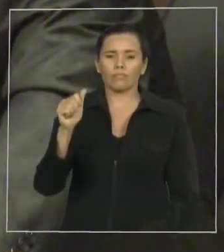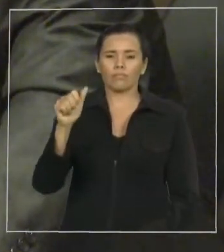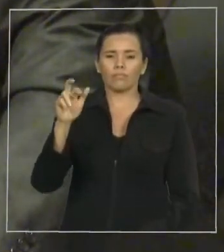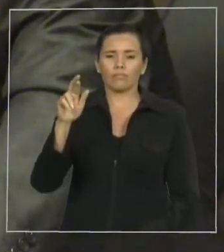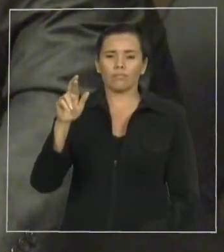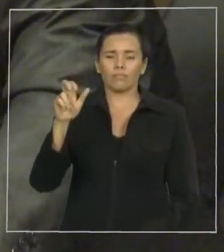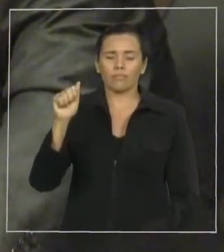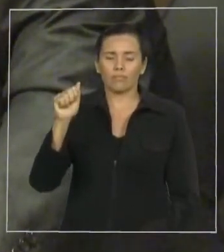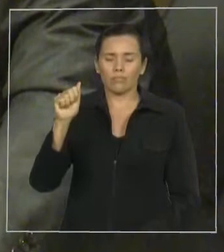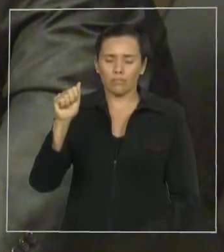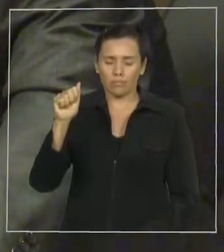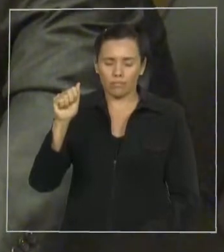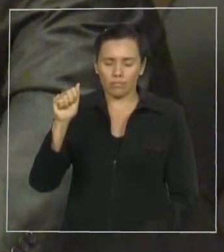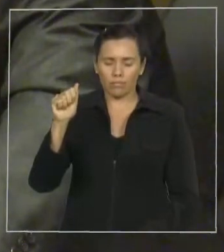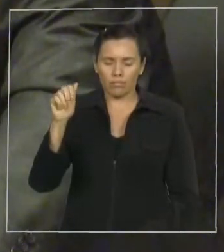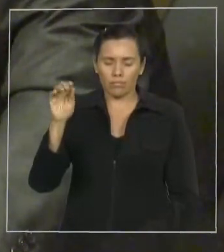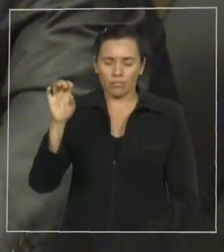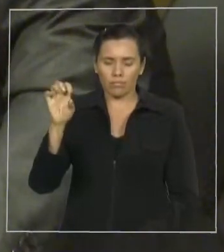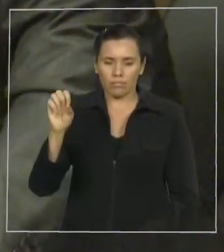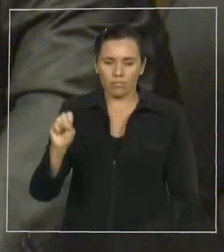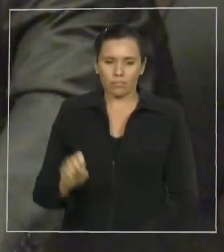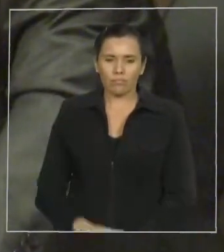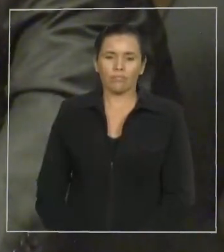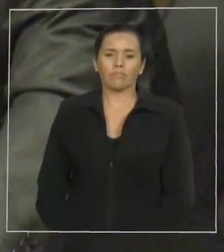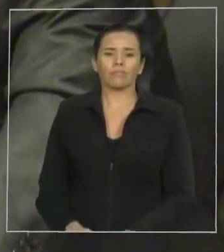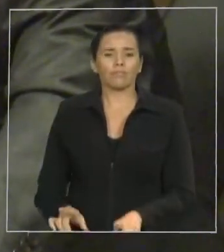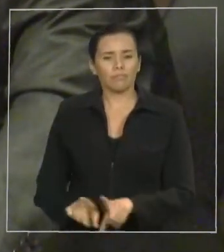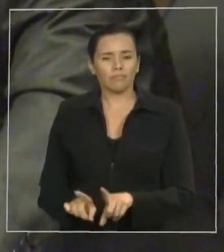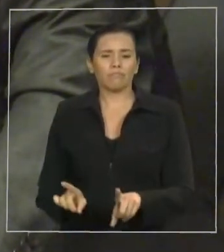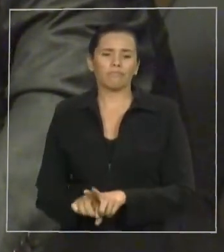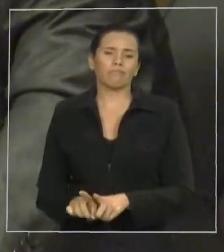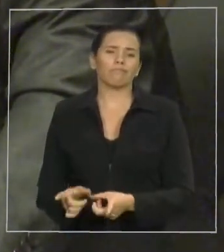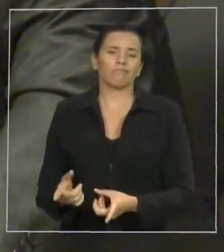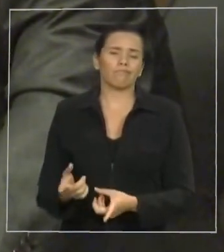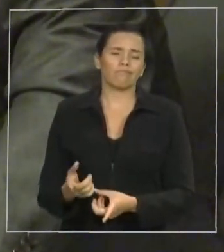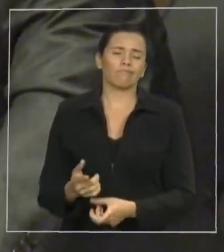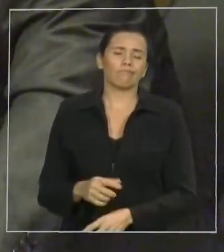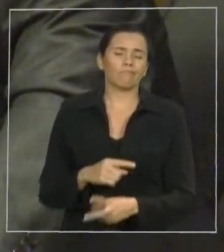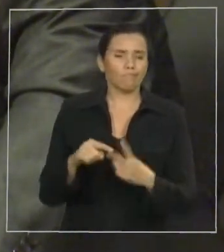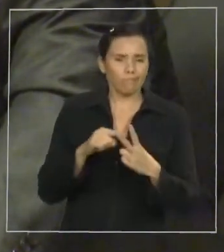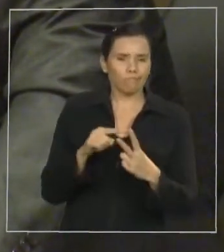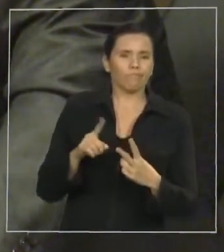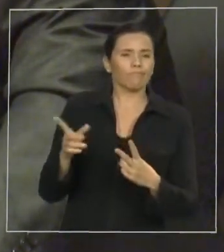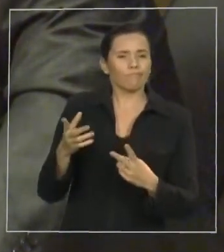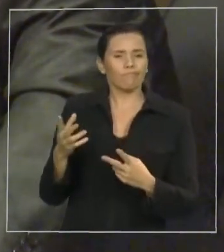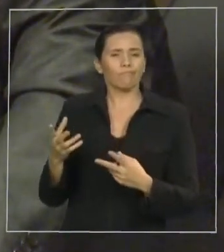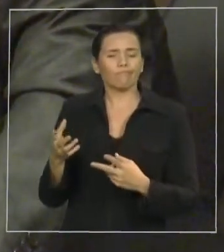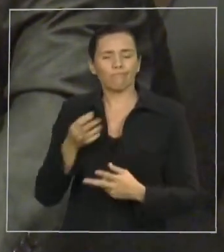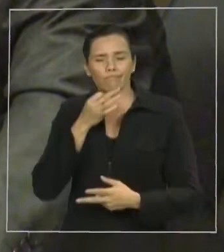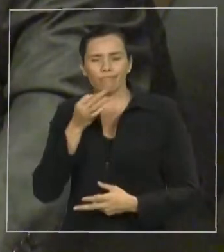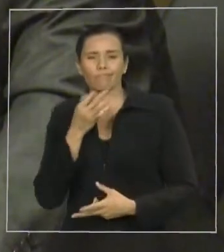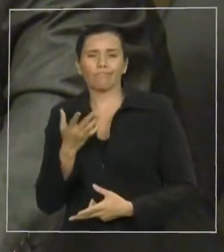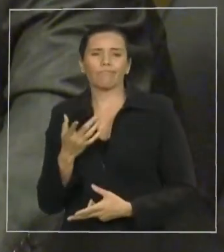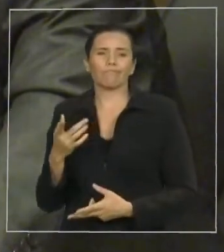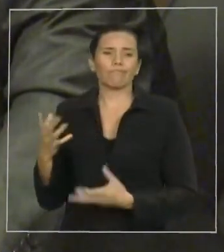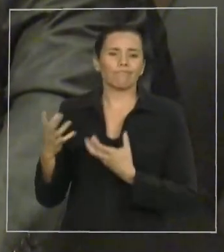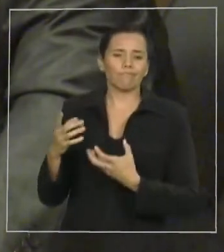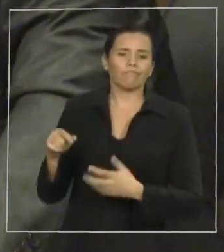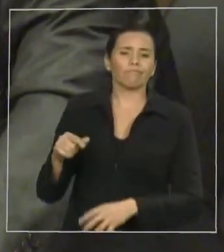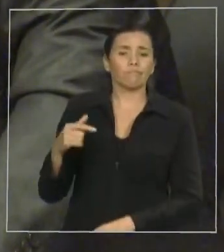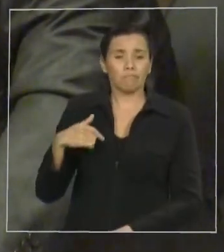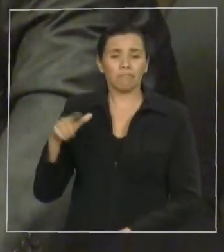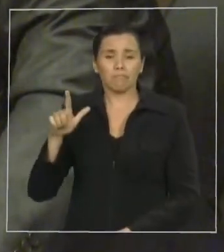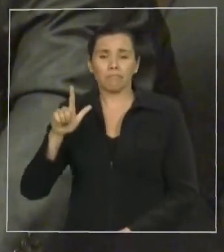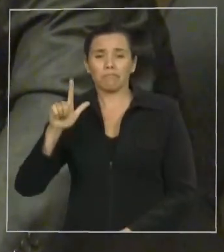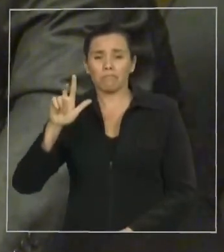ética, de forma coerente o PSB no Estado. Mesmo que às vezes tenha que superar obstáculos difíceis, mas supera. Por quê?